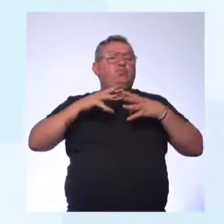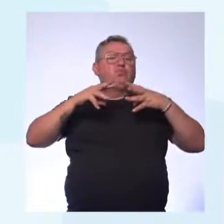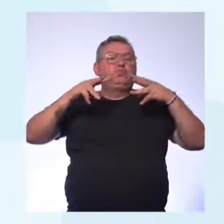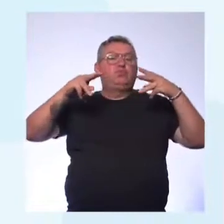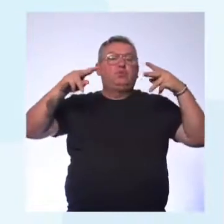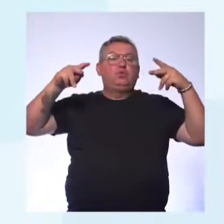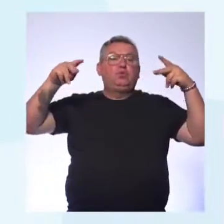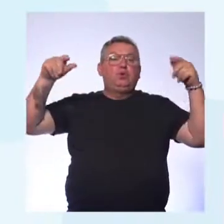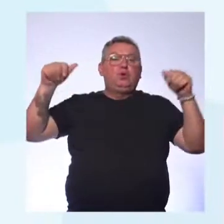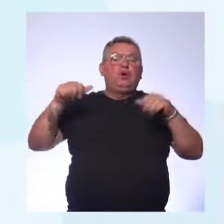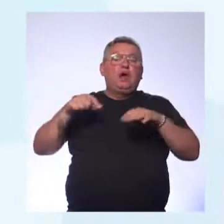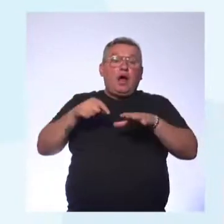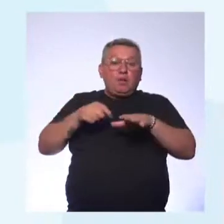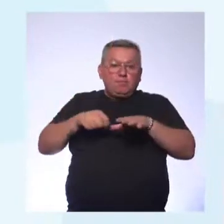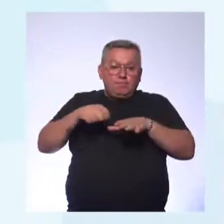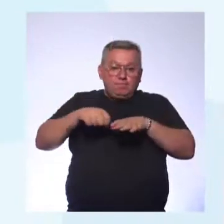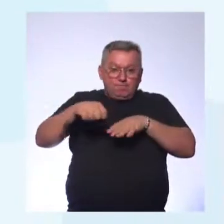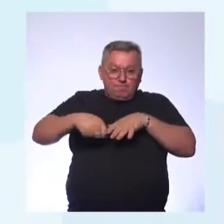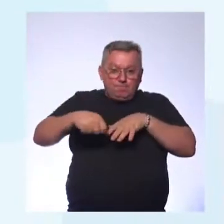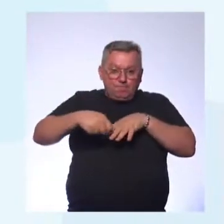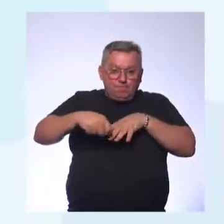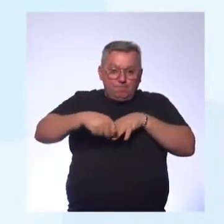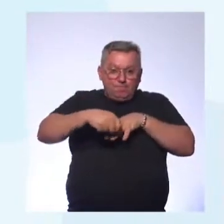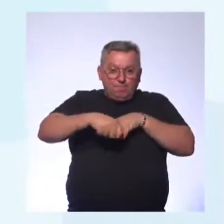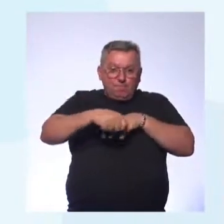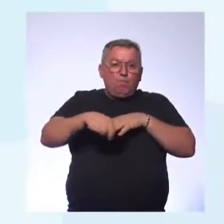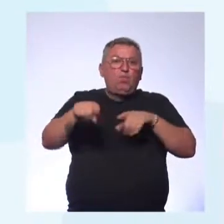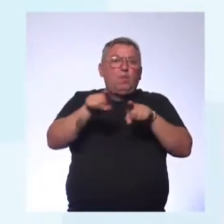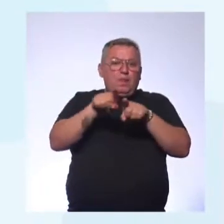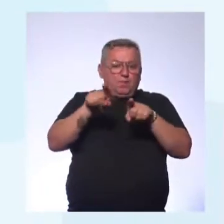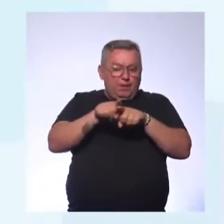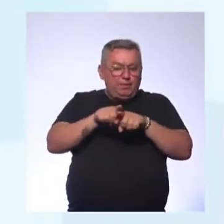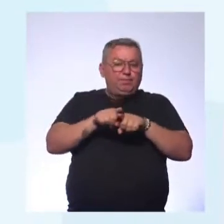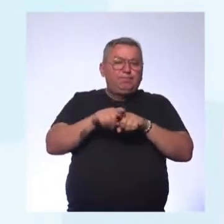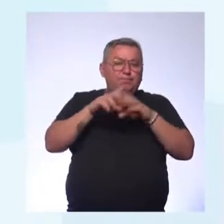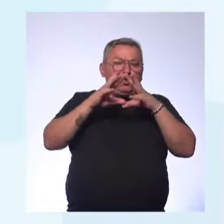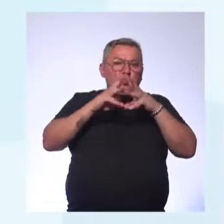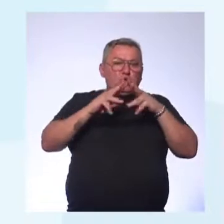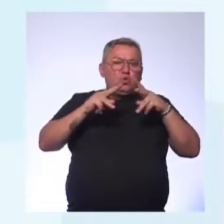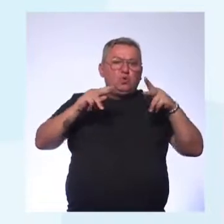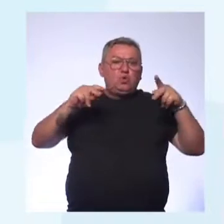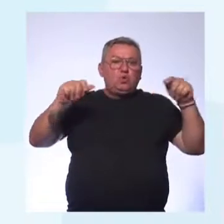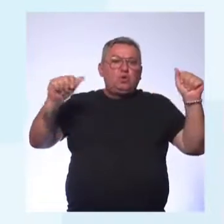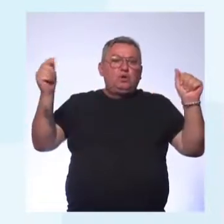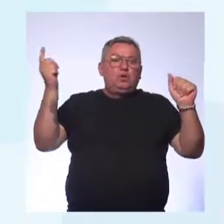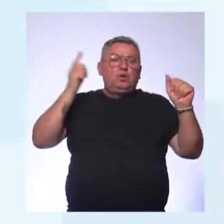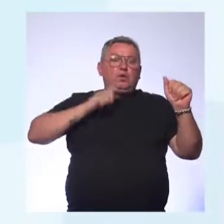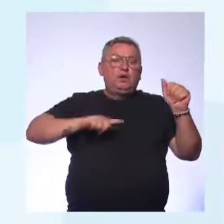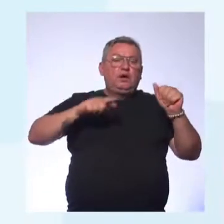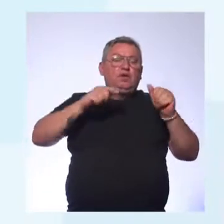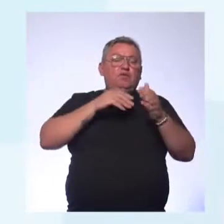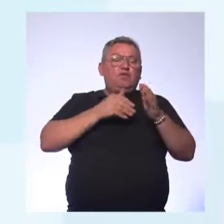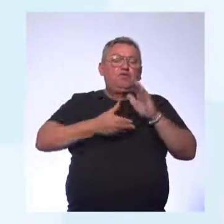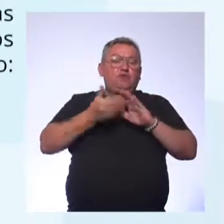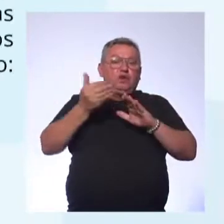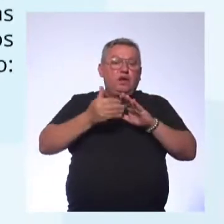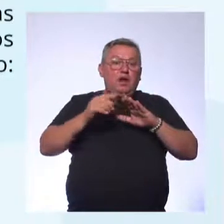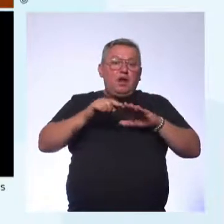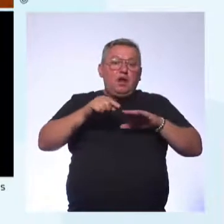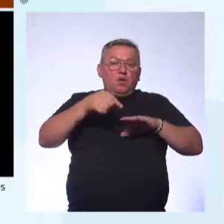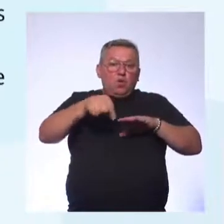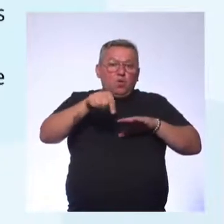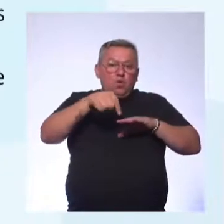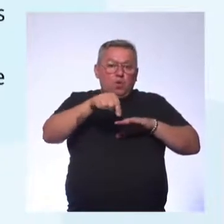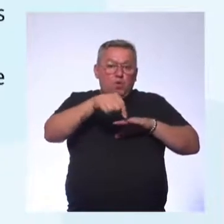evapora a acetona também né rapidamente ela evapora e ela consegue retirar o esmalte